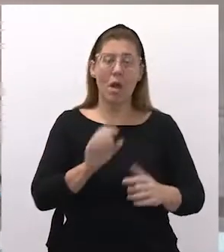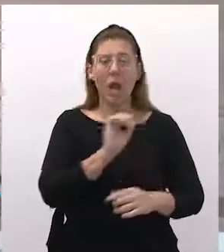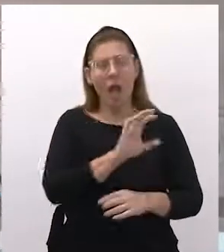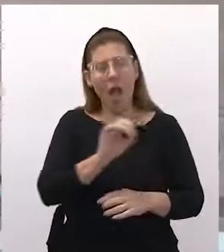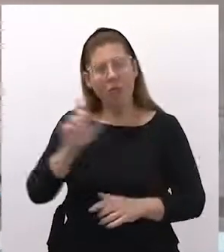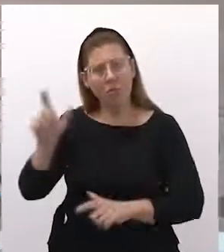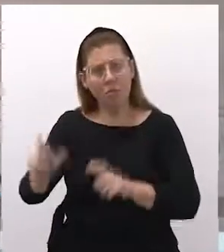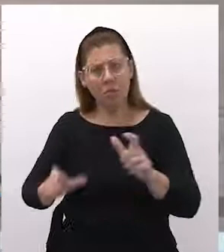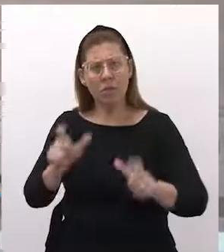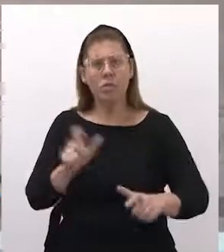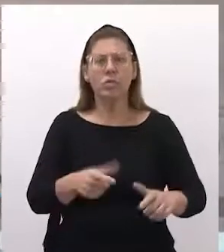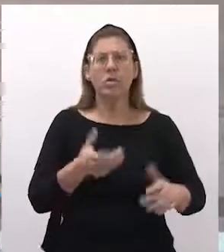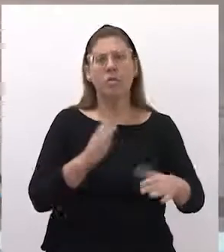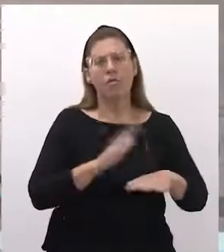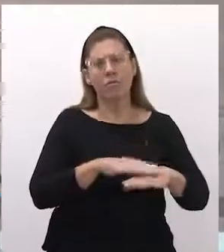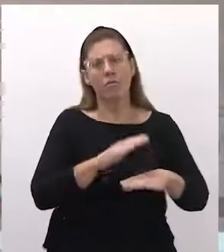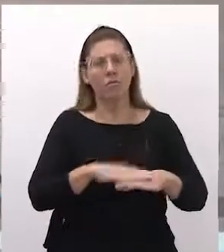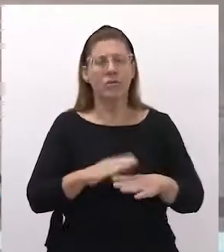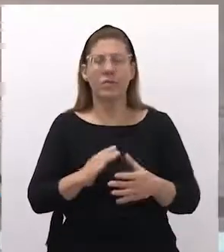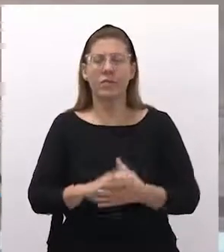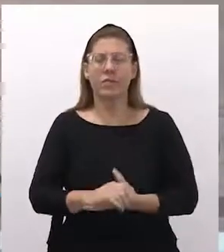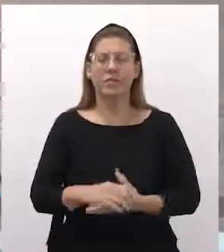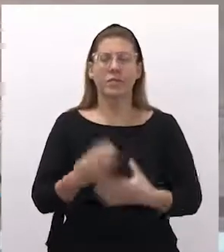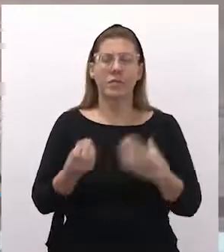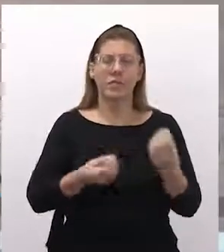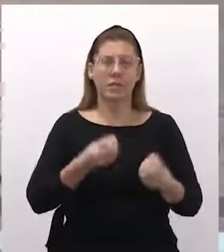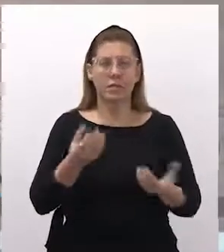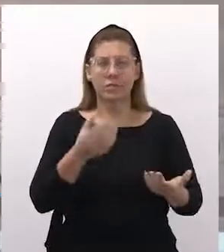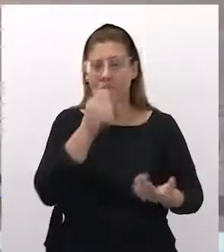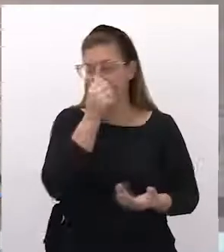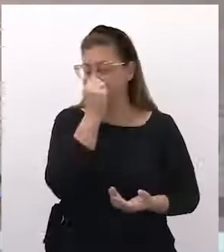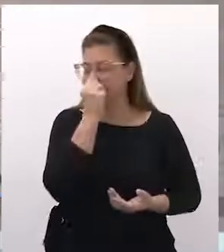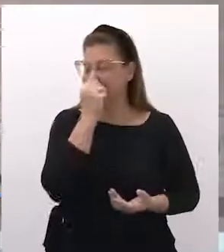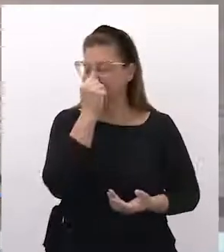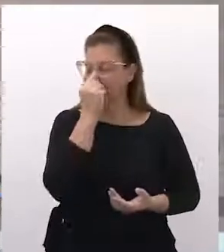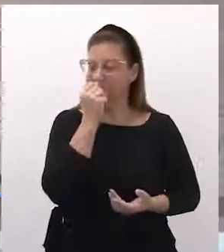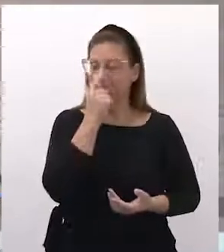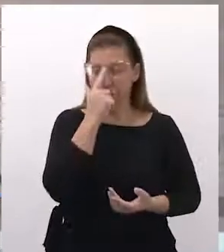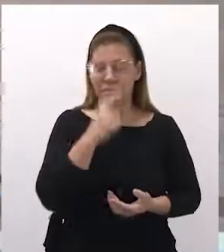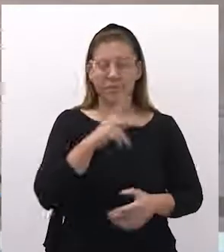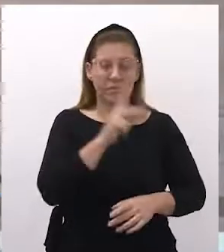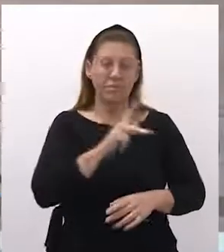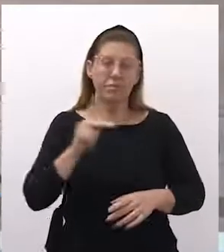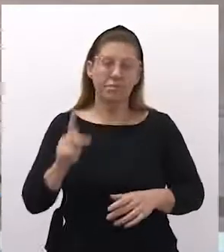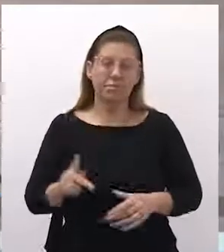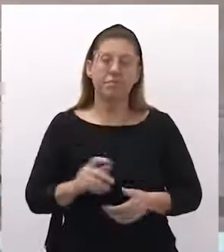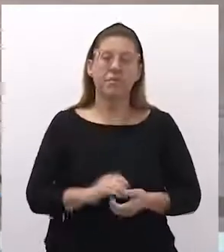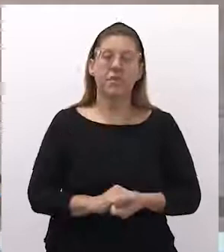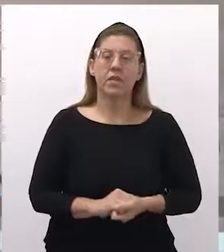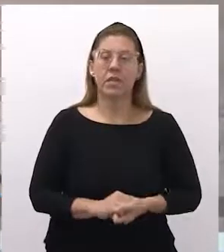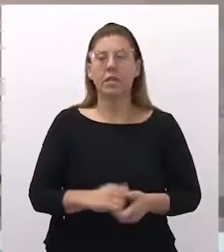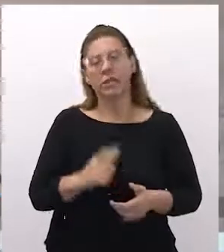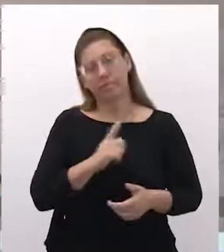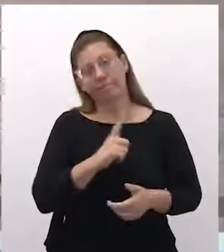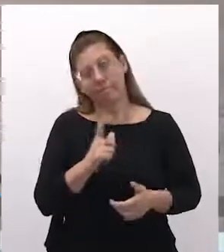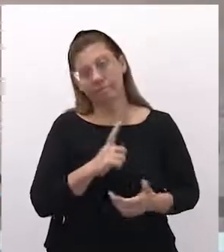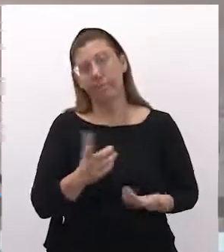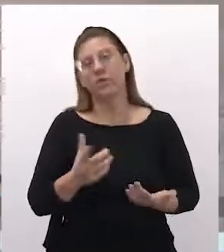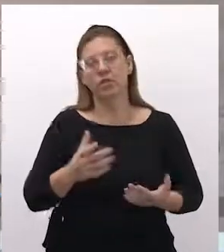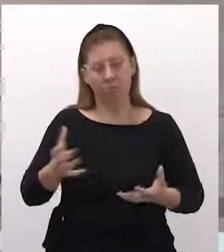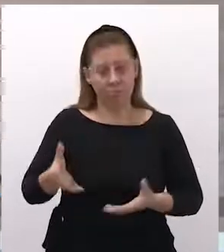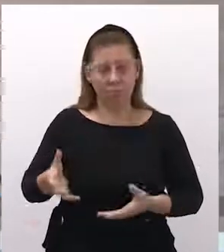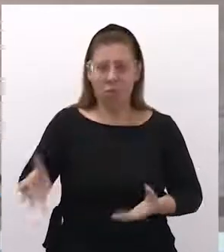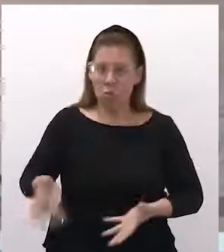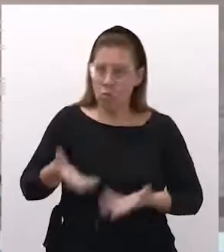fica tentando fazer o seu no micro. Eu sei de muito, né, tem muitos contatos de professores e tal, que é isso, né,